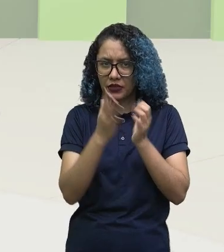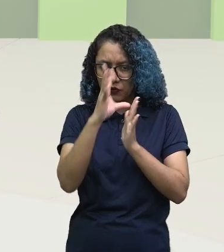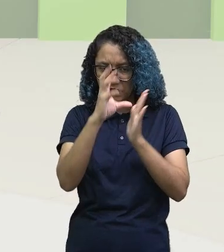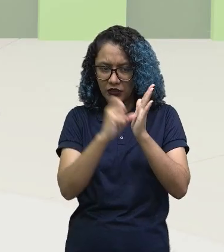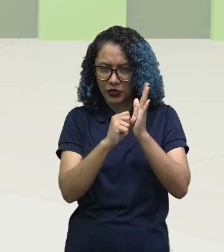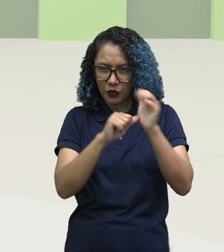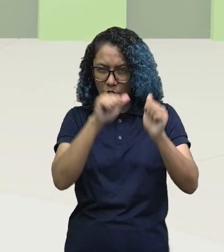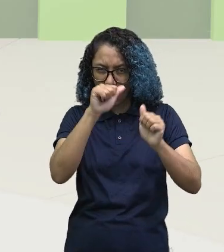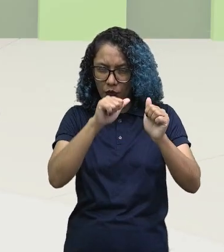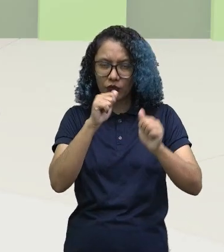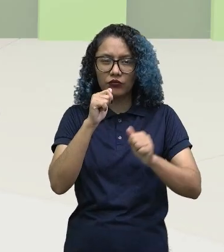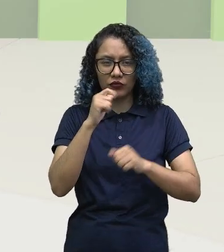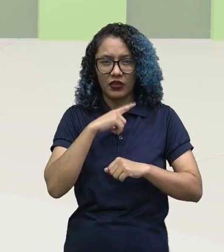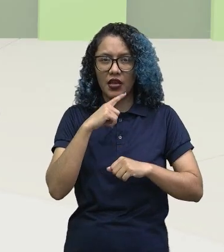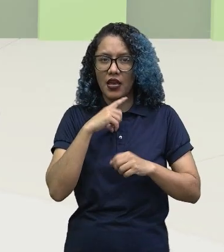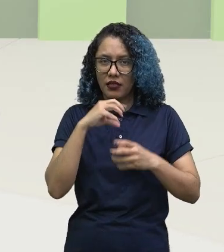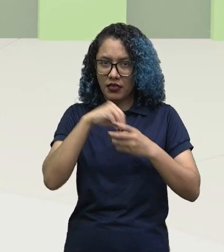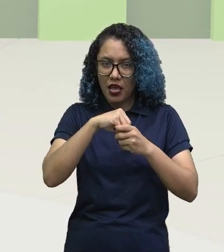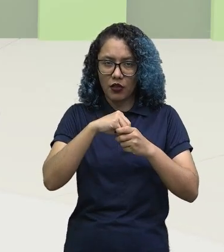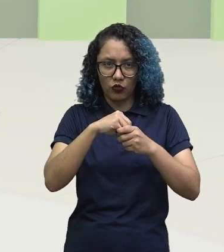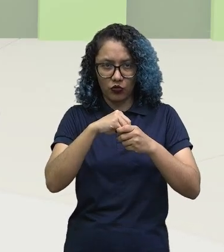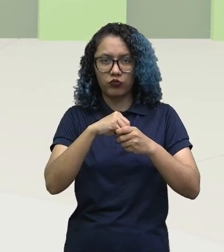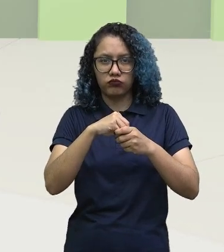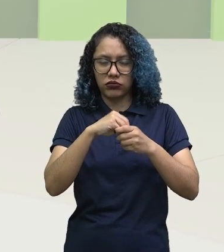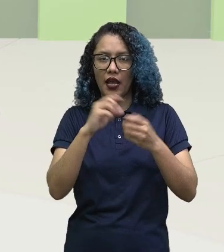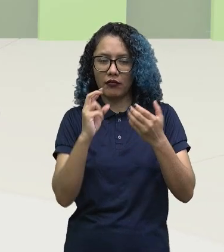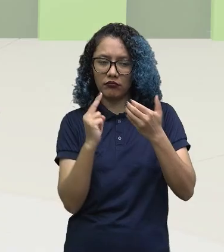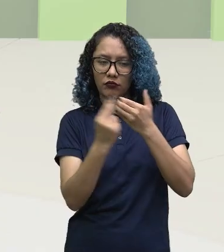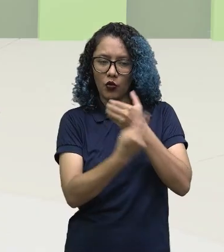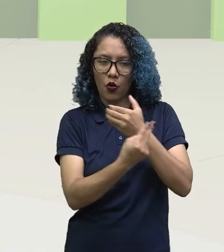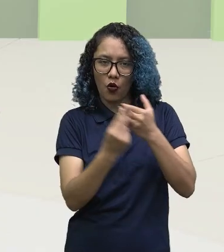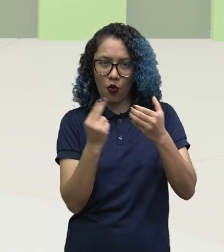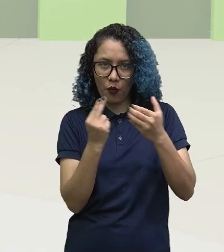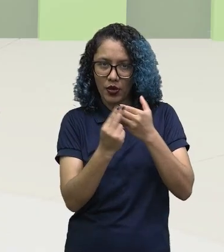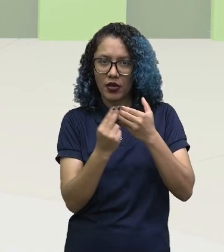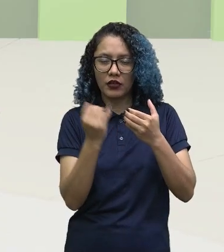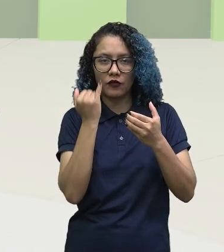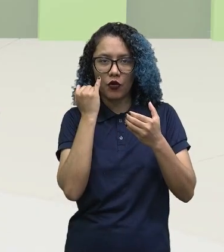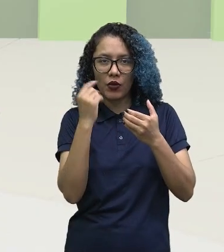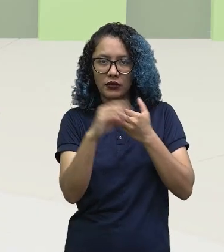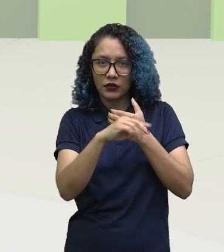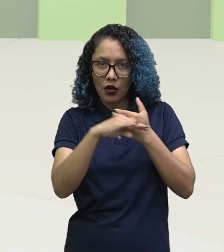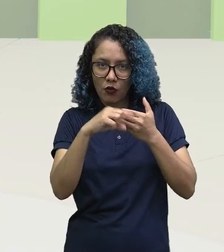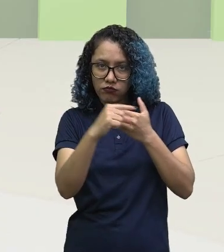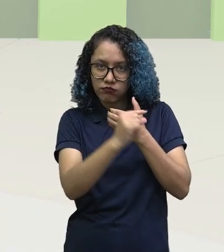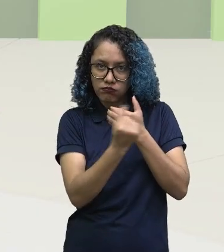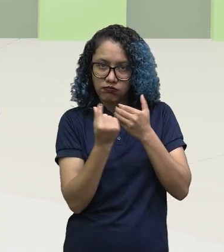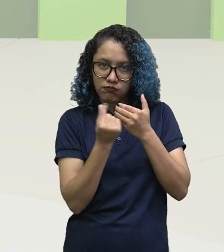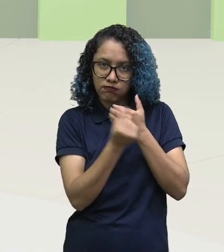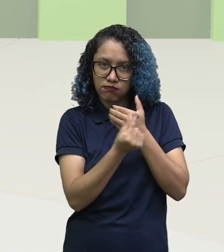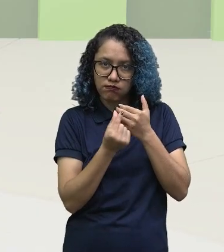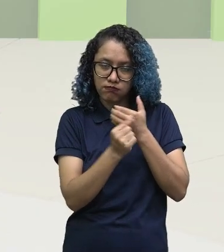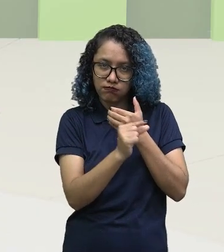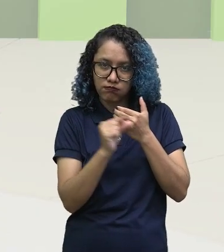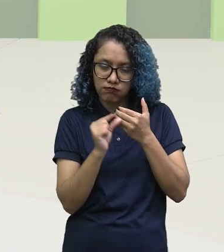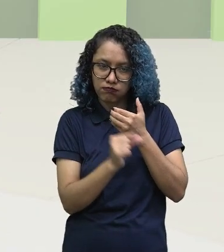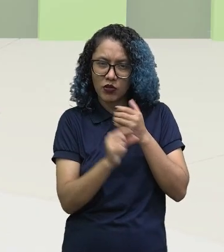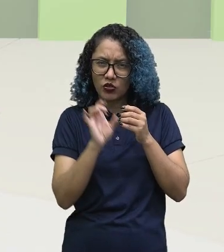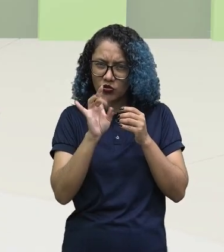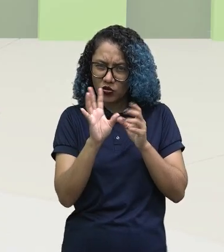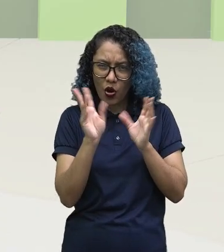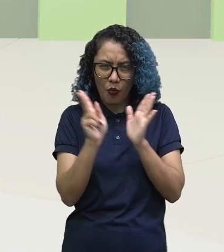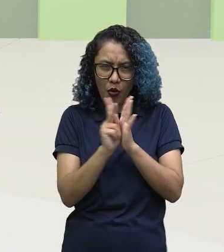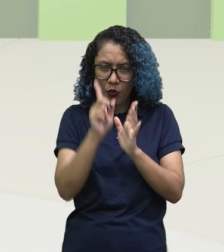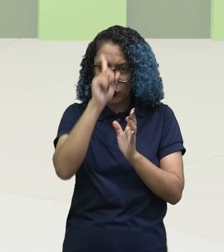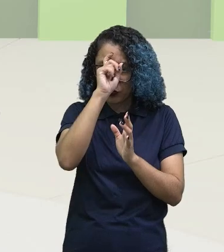vão vir ali no recipiente, tá? Professor, é apenas em laboratórios, em hospital? Não,